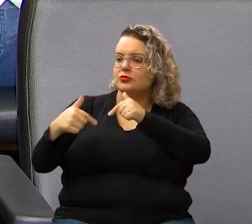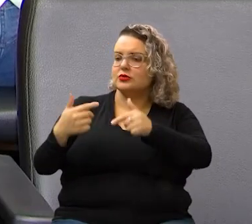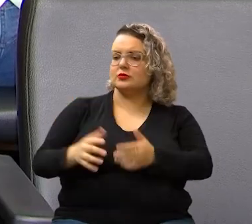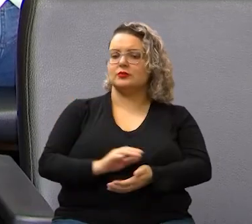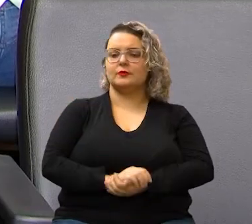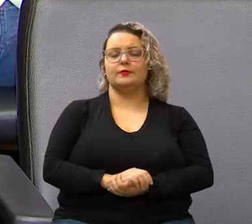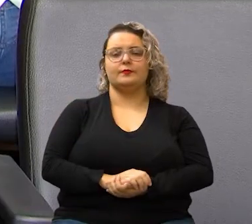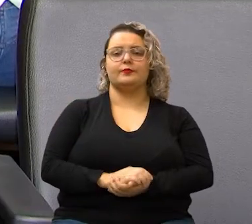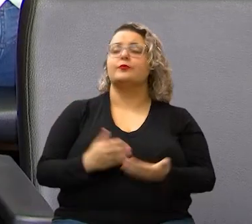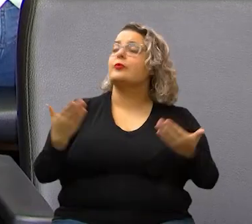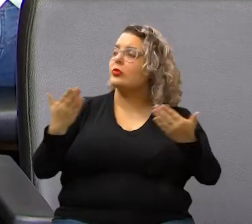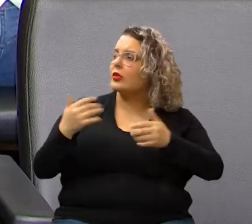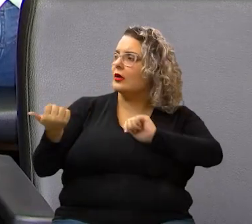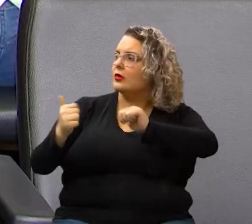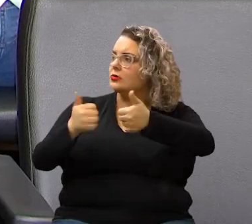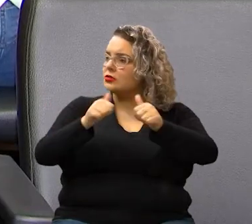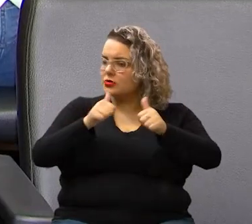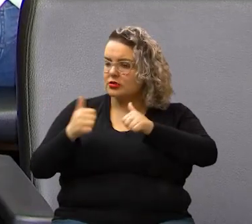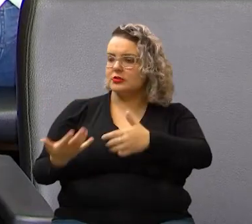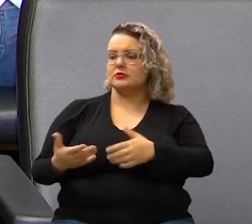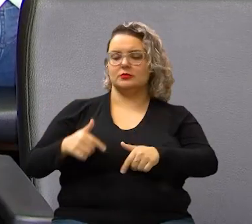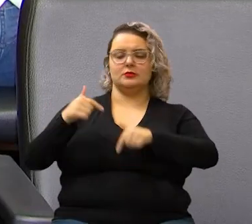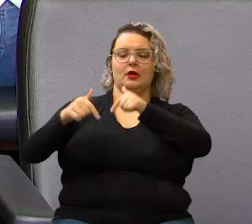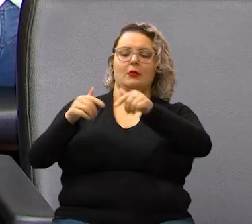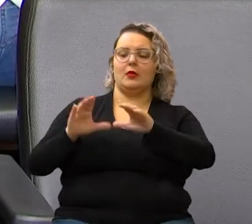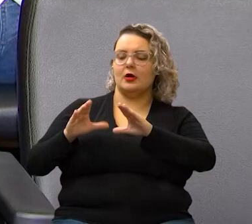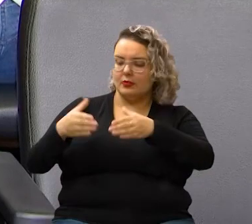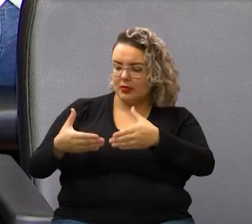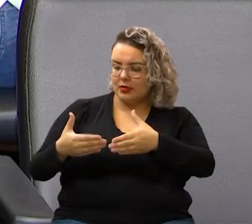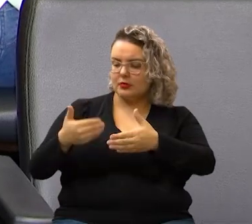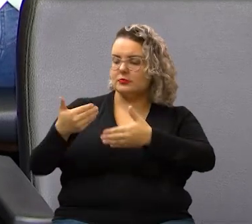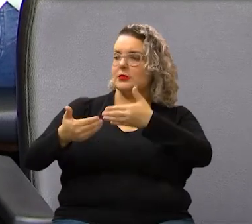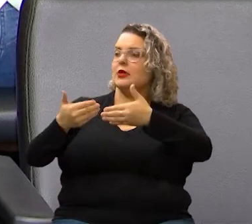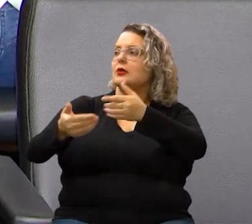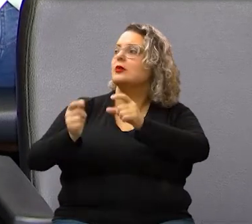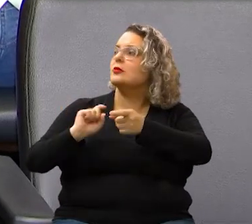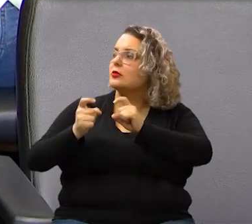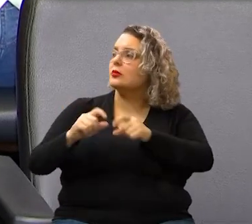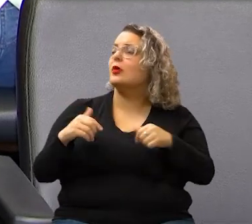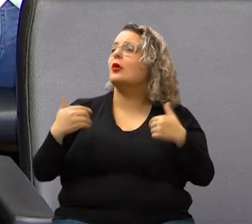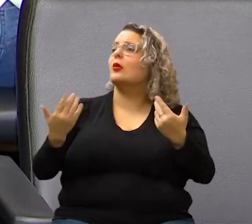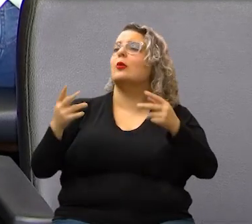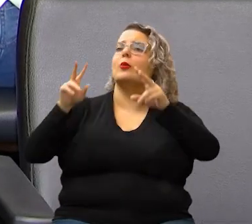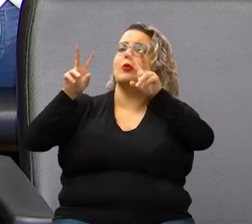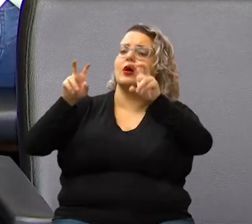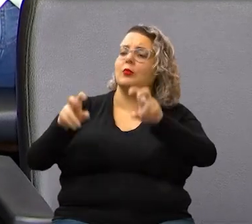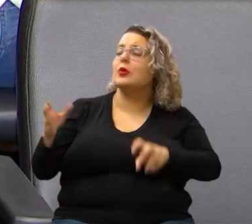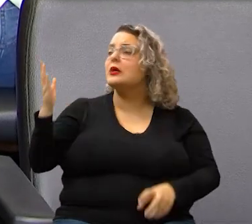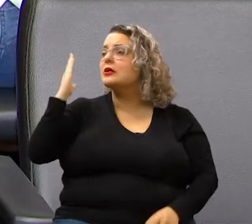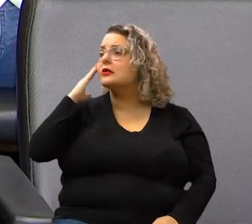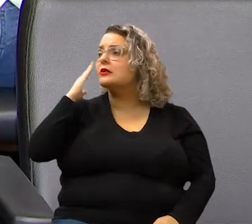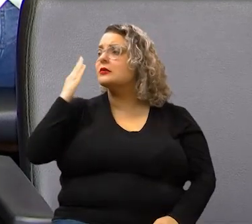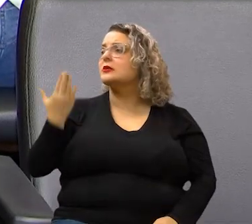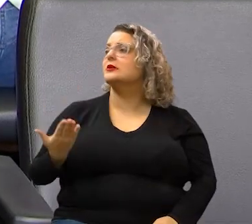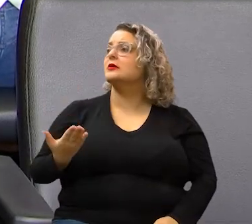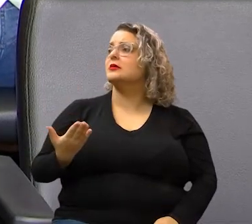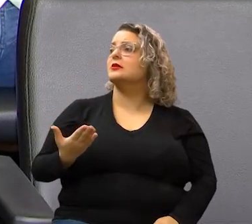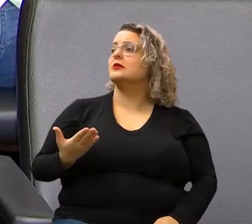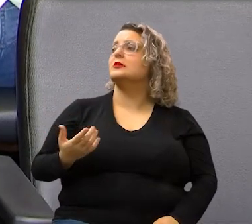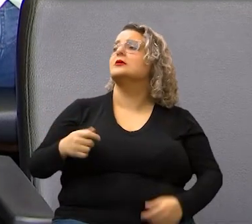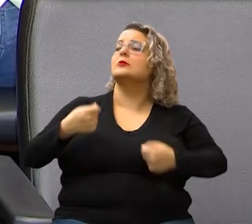de trabalho. Hoje, analisando o trabalho da comissão para umas próximas reuniões, quais temas você entende